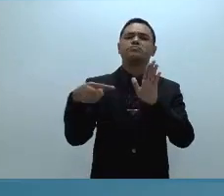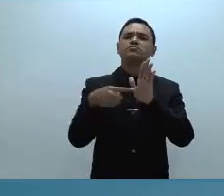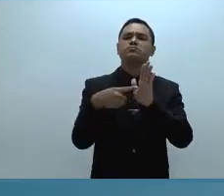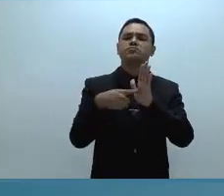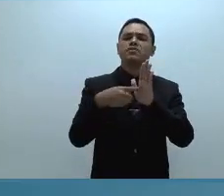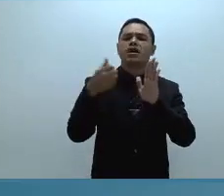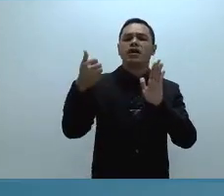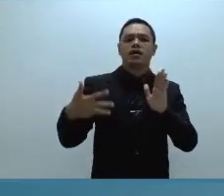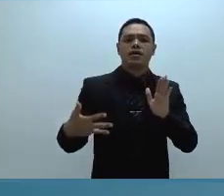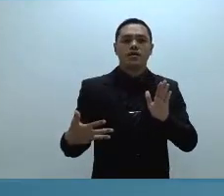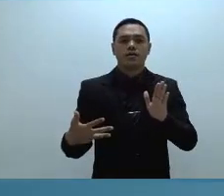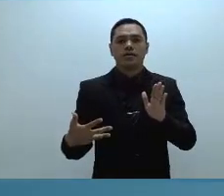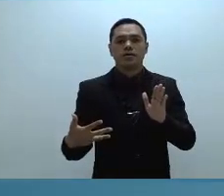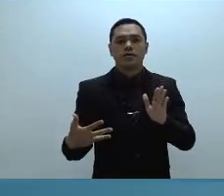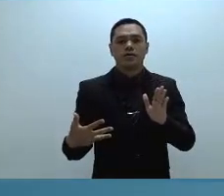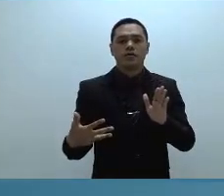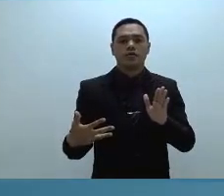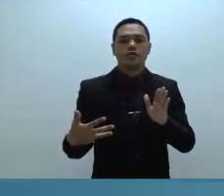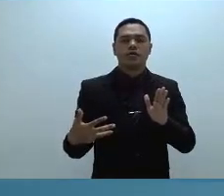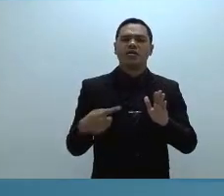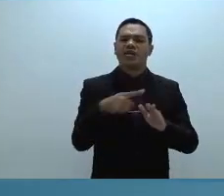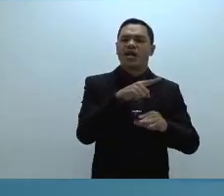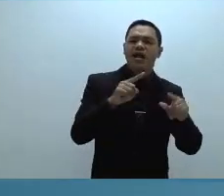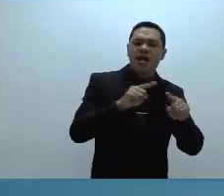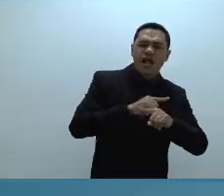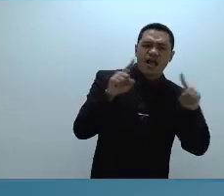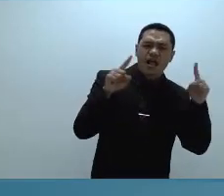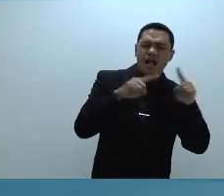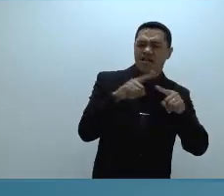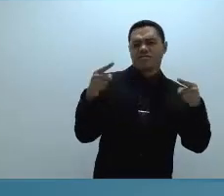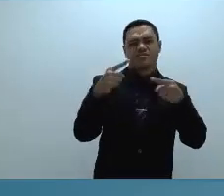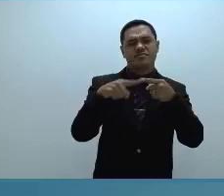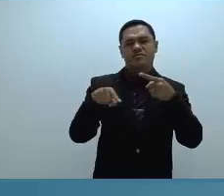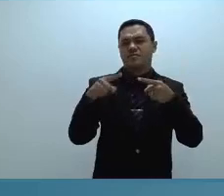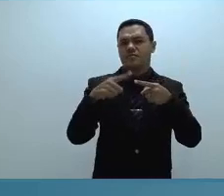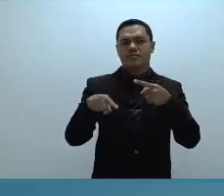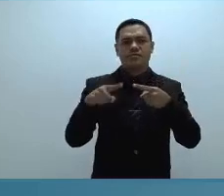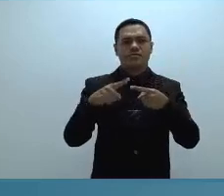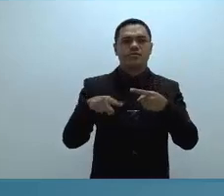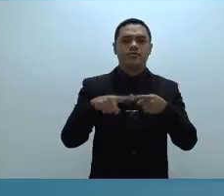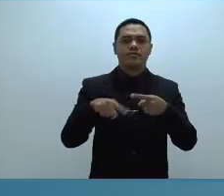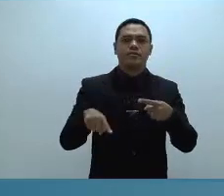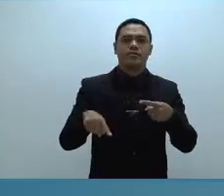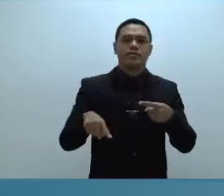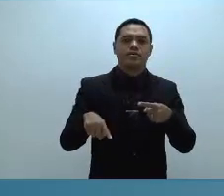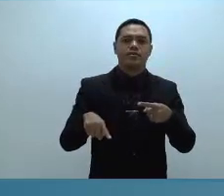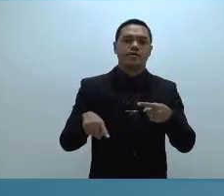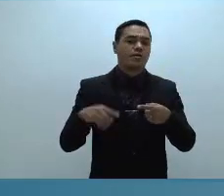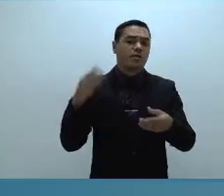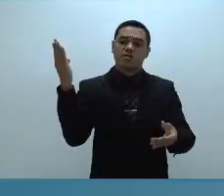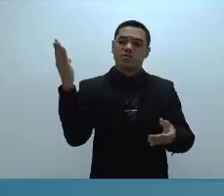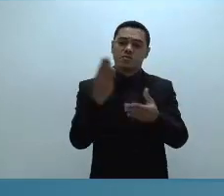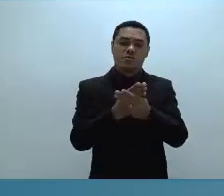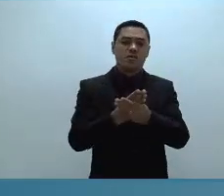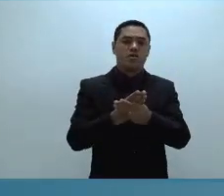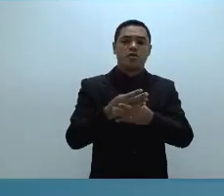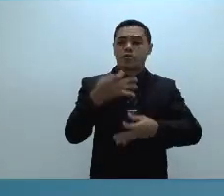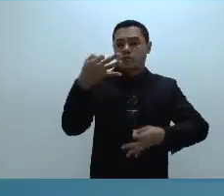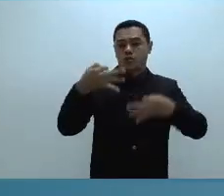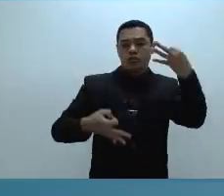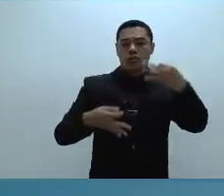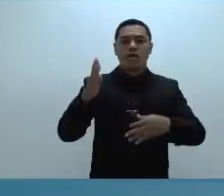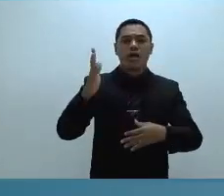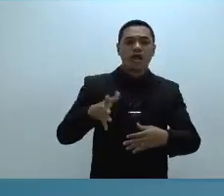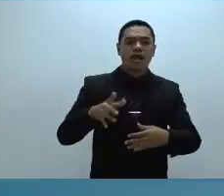Que não cabe reclamação para a matéria que já transitou o julgado. E